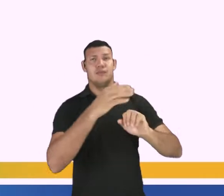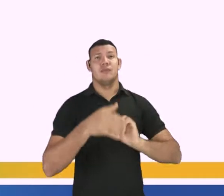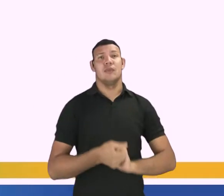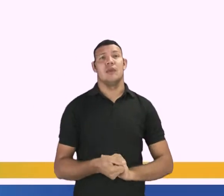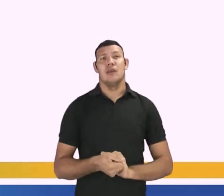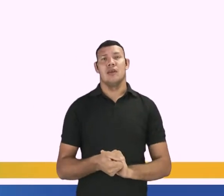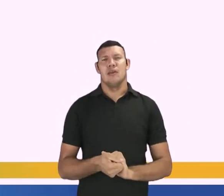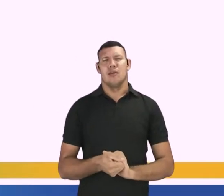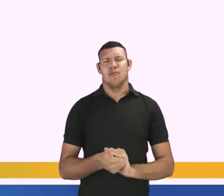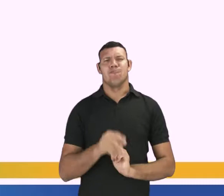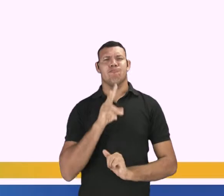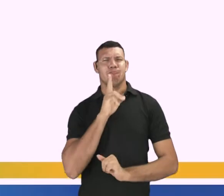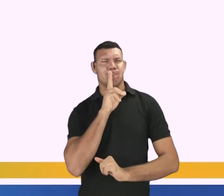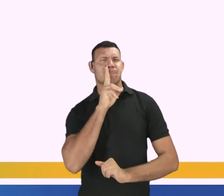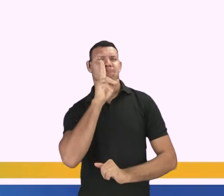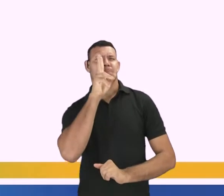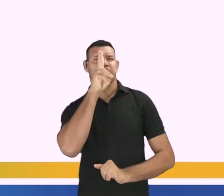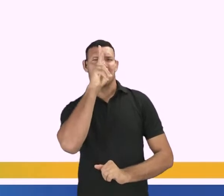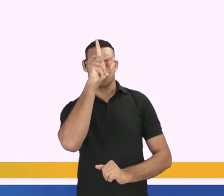uma forte